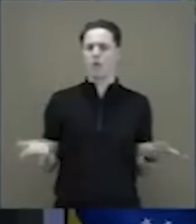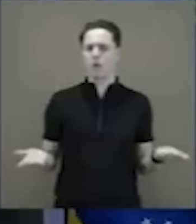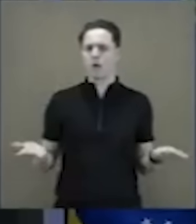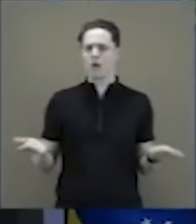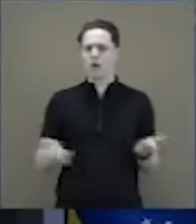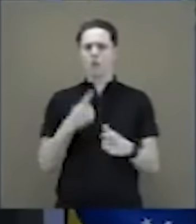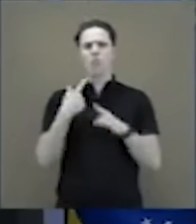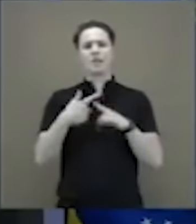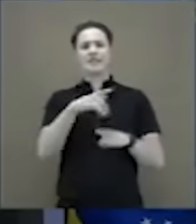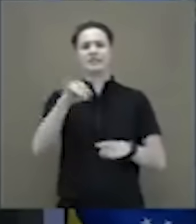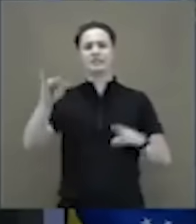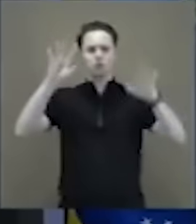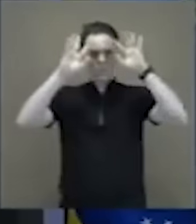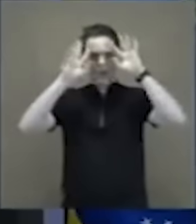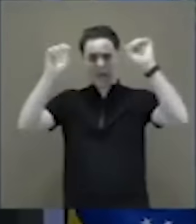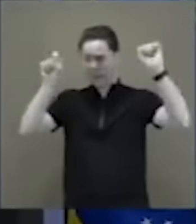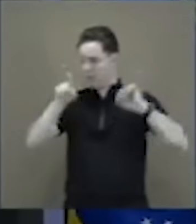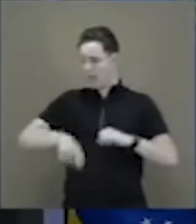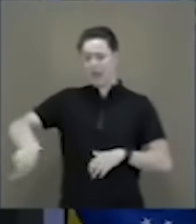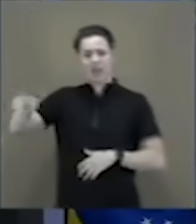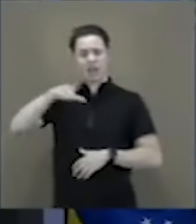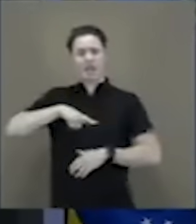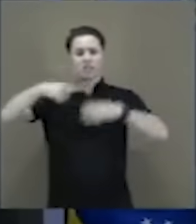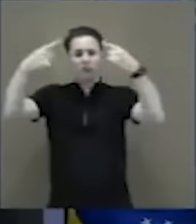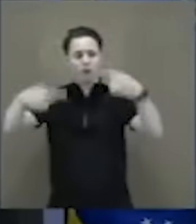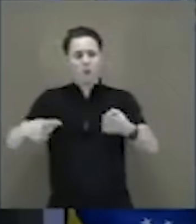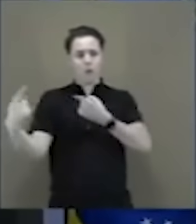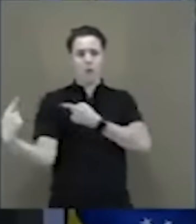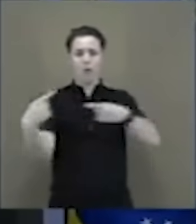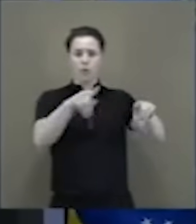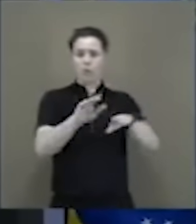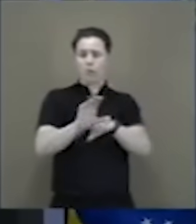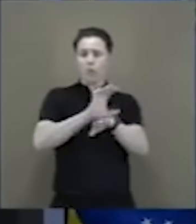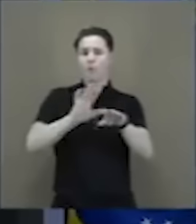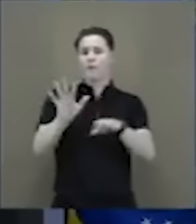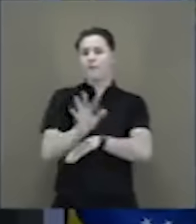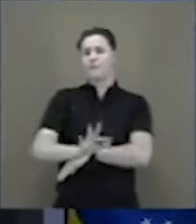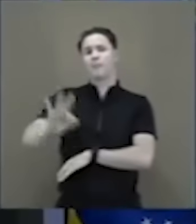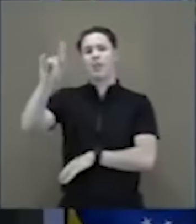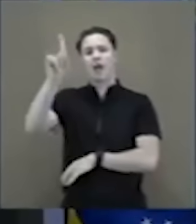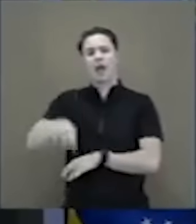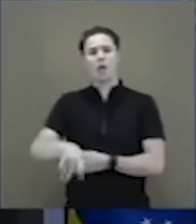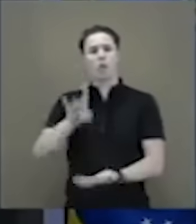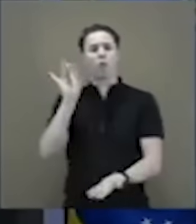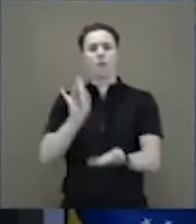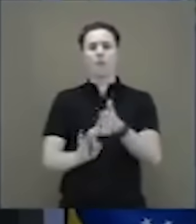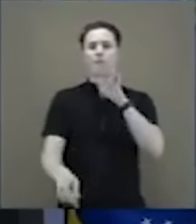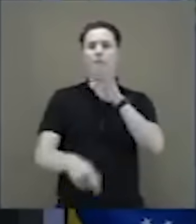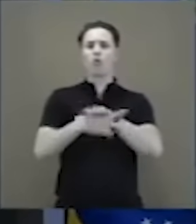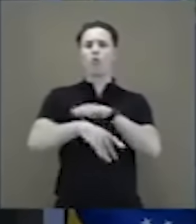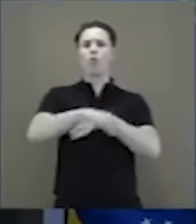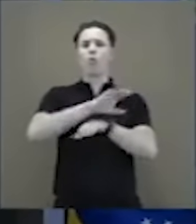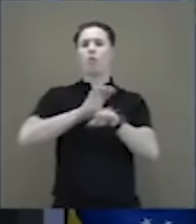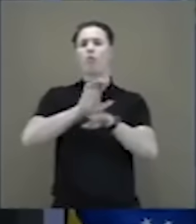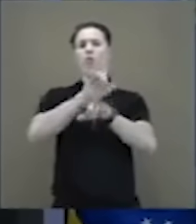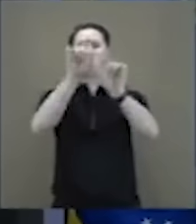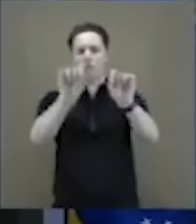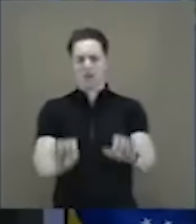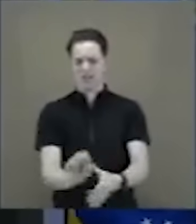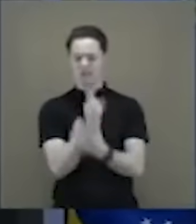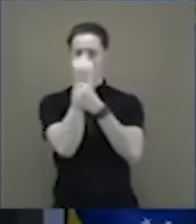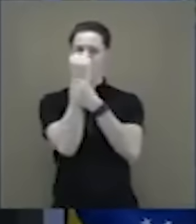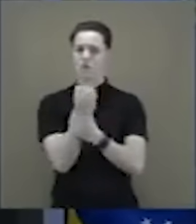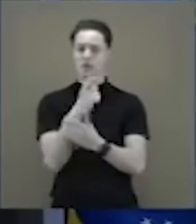Porque se o Supremo é aquele que desafia a Constituição Federal, é justamente a Constituição Federal que assegura o